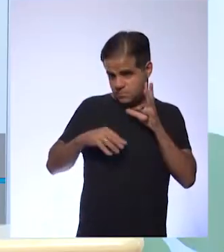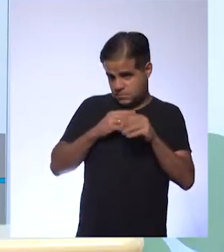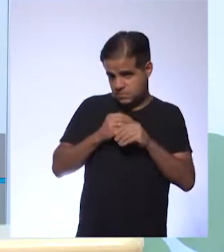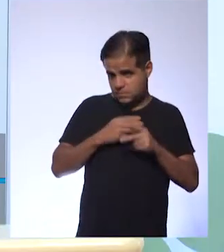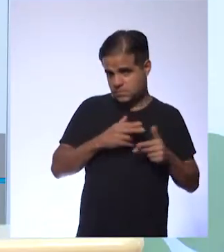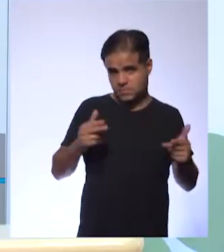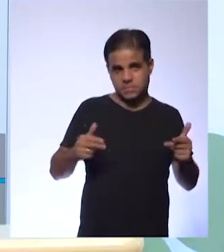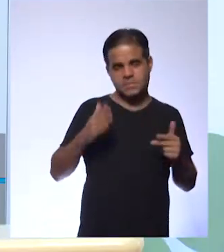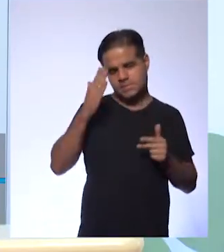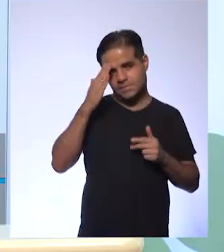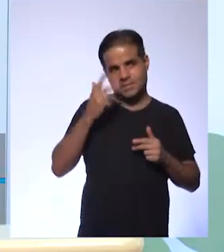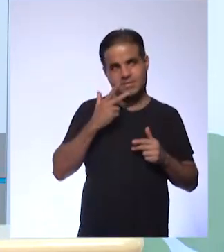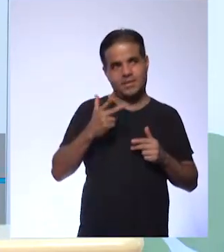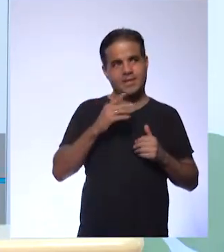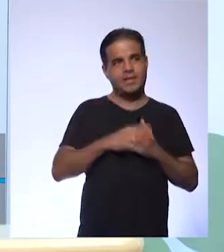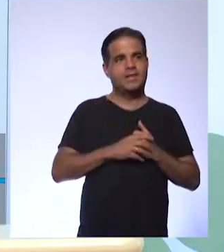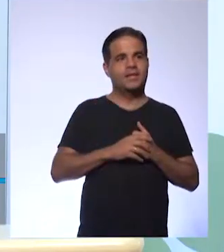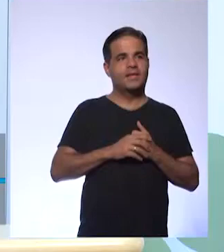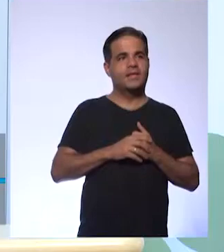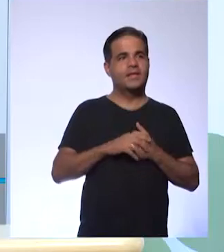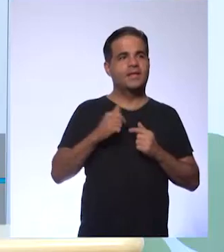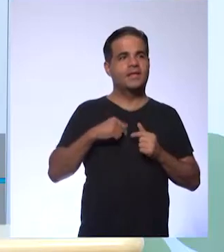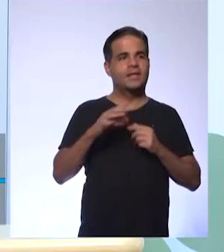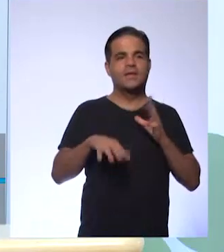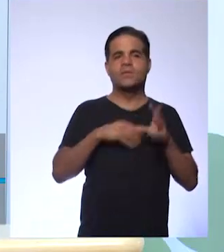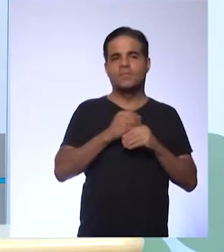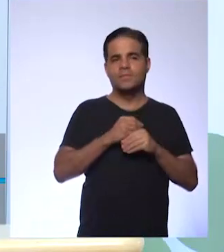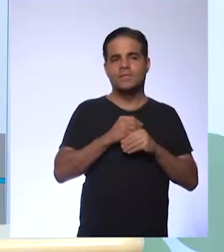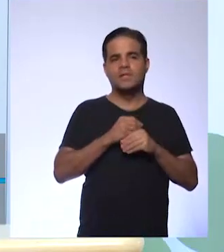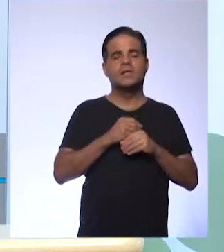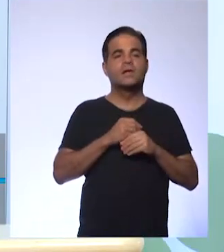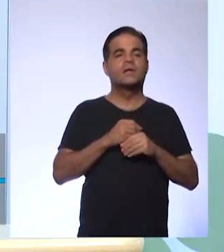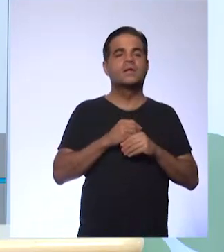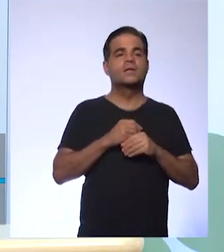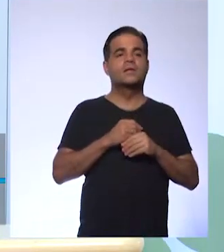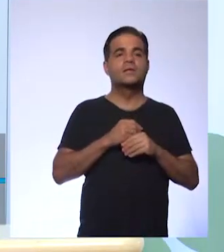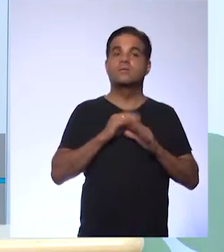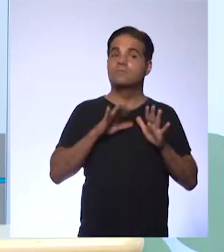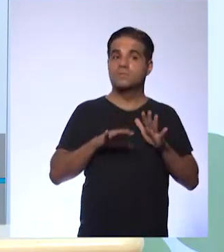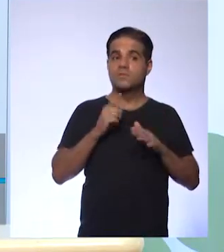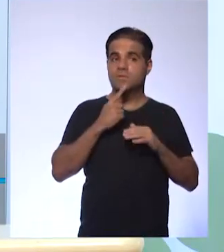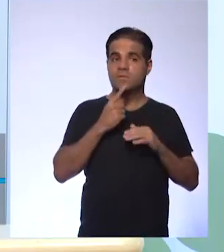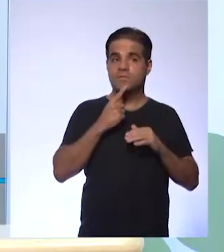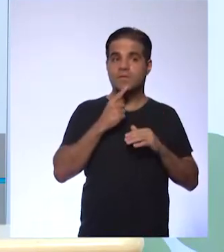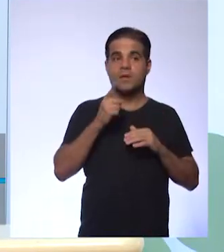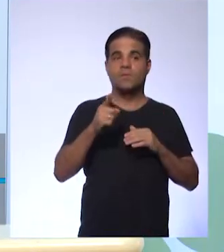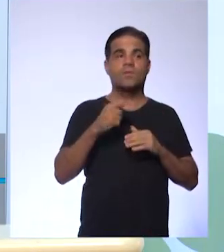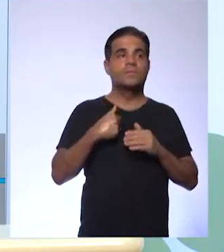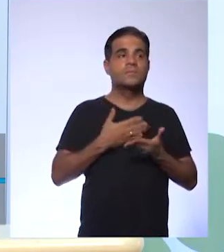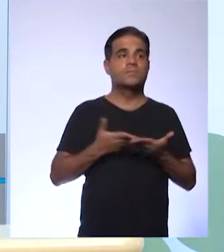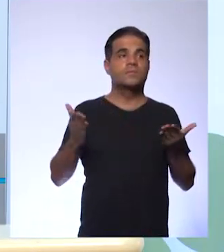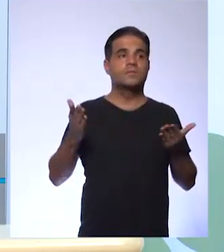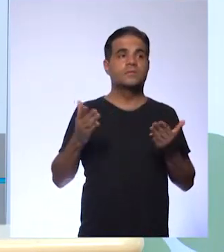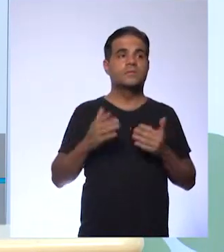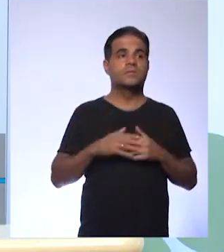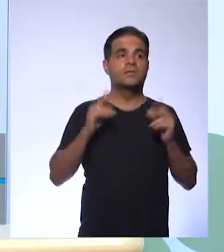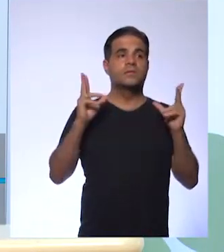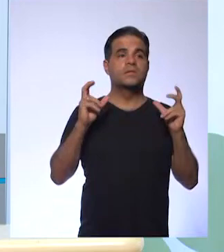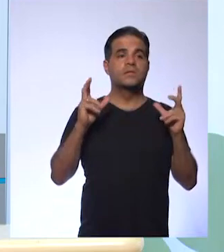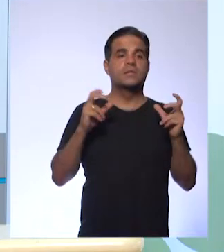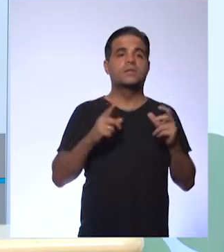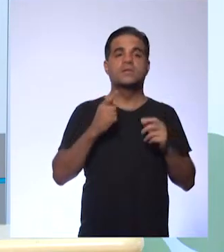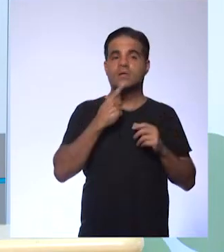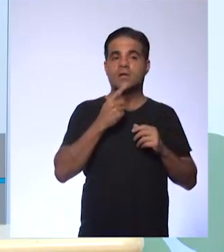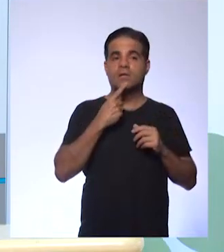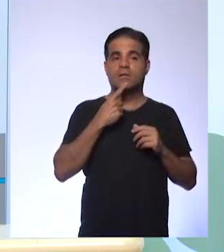uma Pode. coisa? Sabia que você ia A complementar. única coisa que eu complementaria, Hum, talvez você tenha falado, eu me perdi. hum. A questão, a